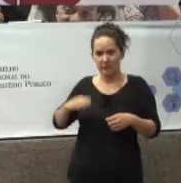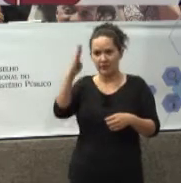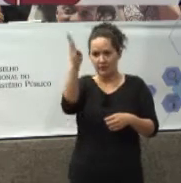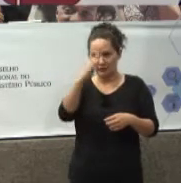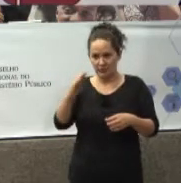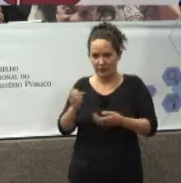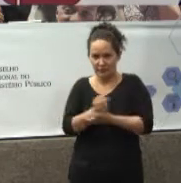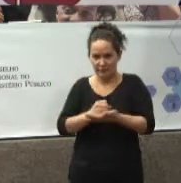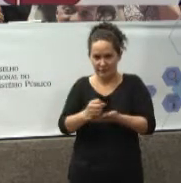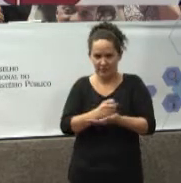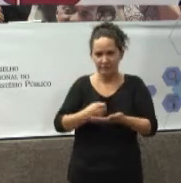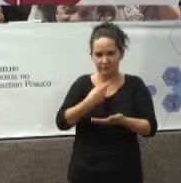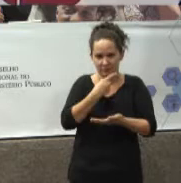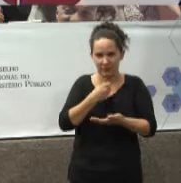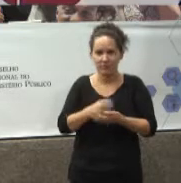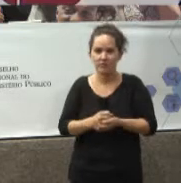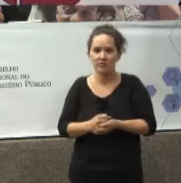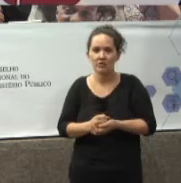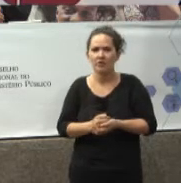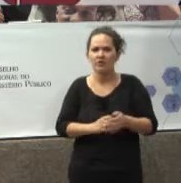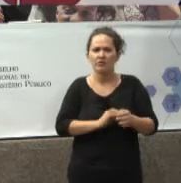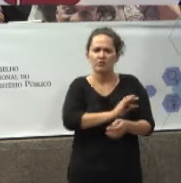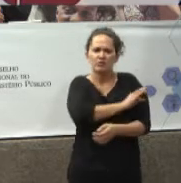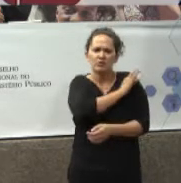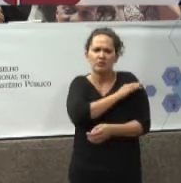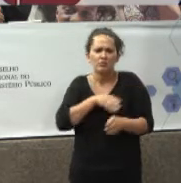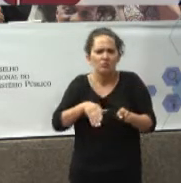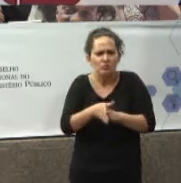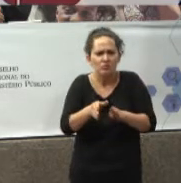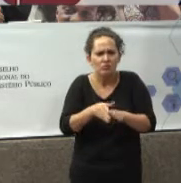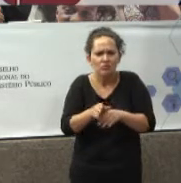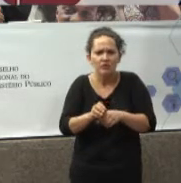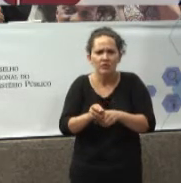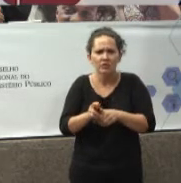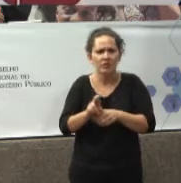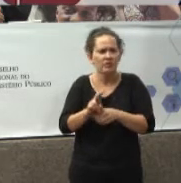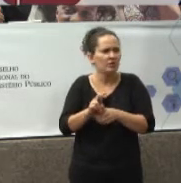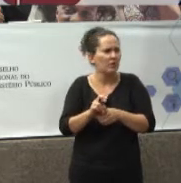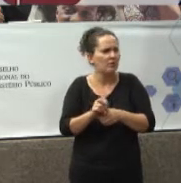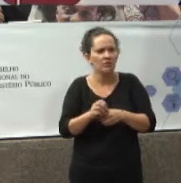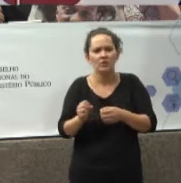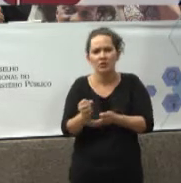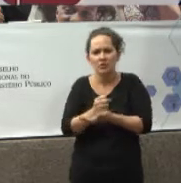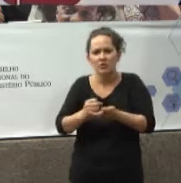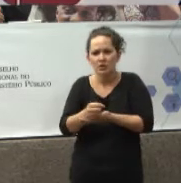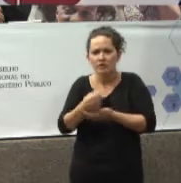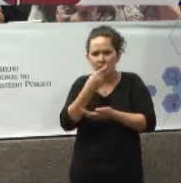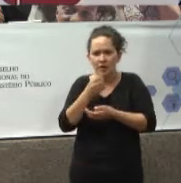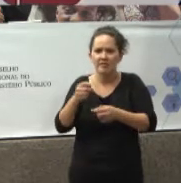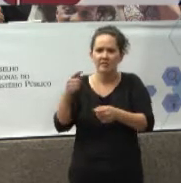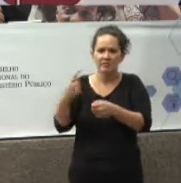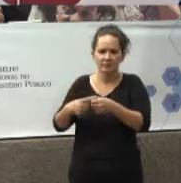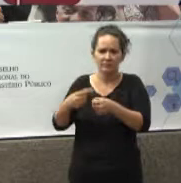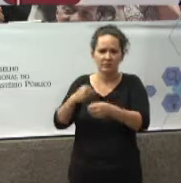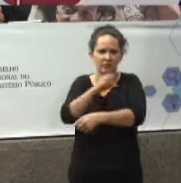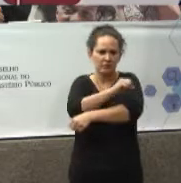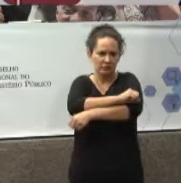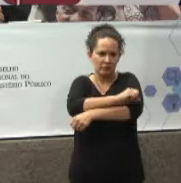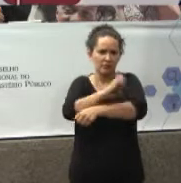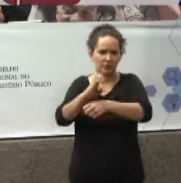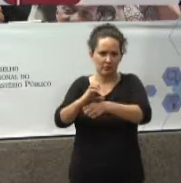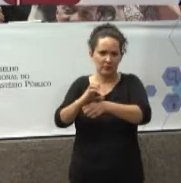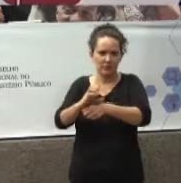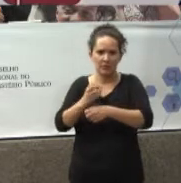e assessor técnico do conselho regional de farmácia em santa catarina tem a palavra